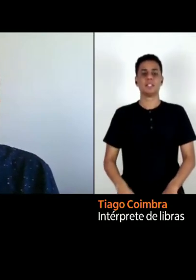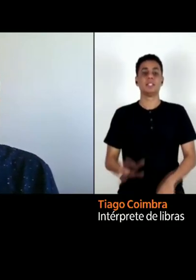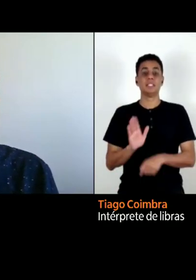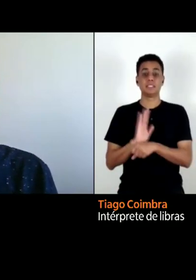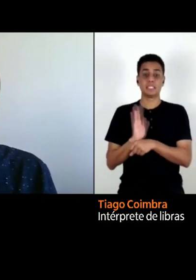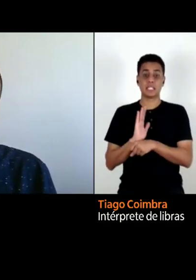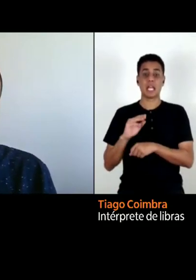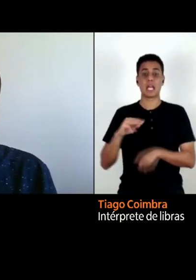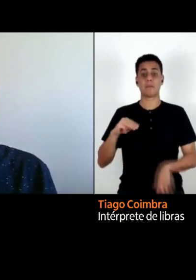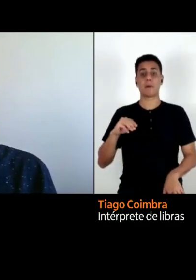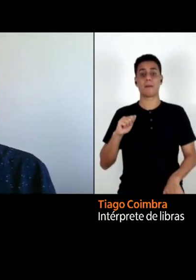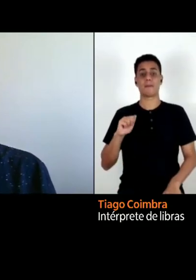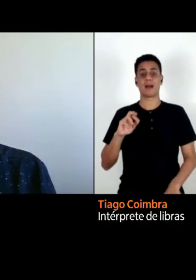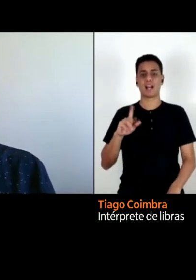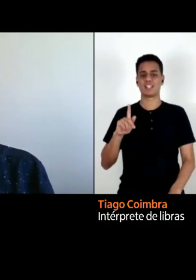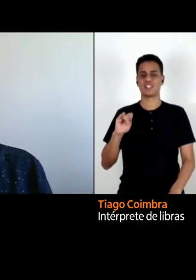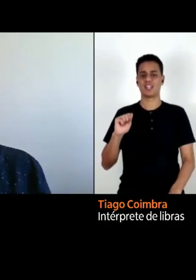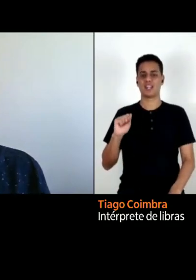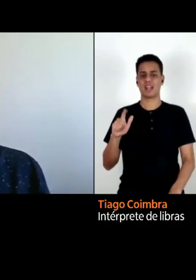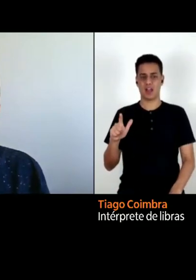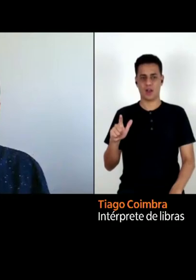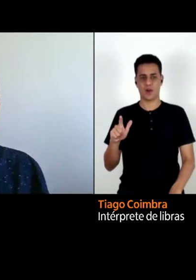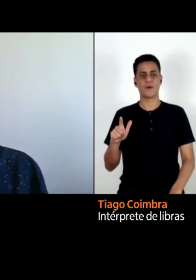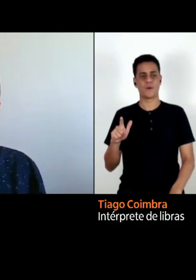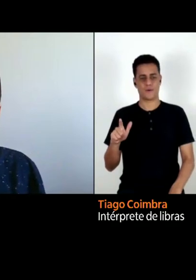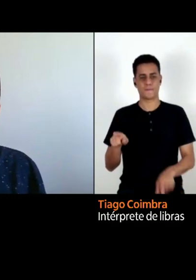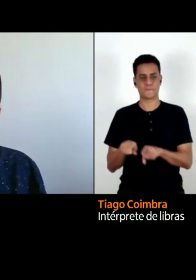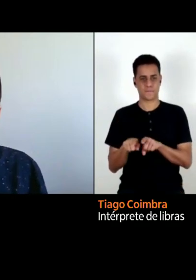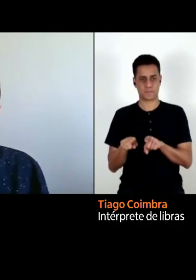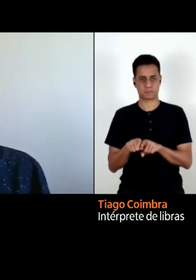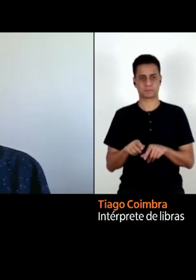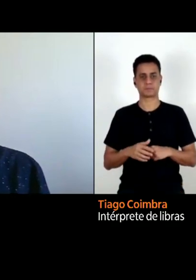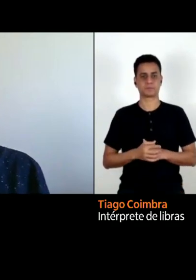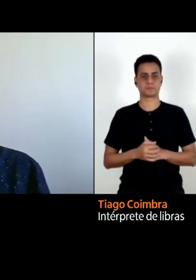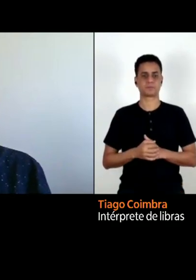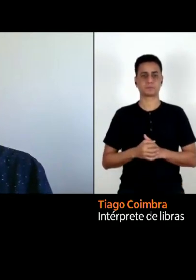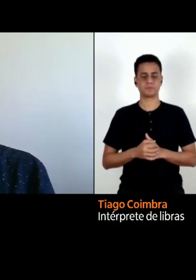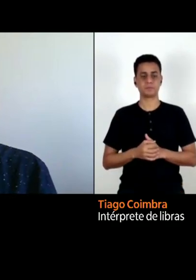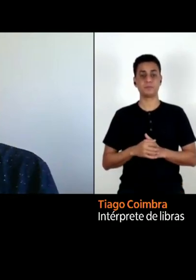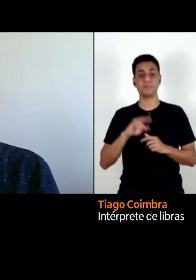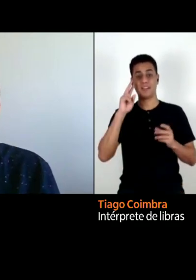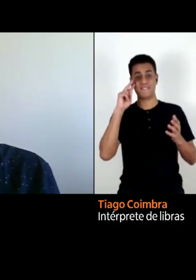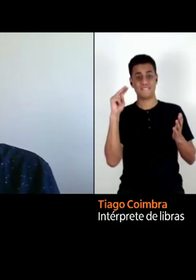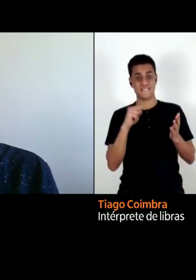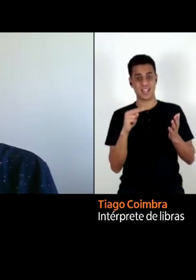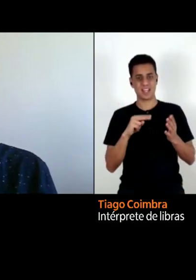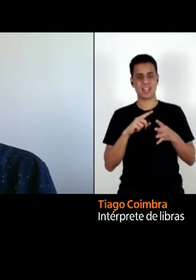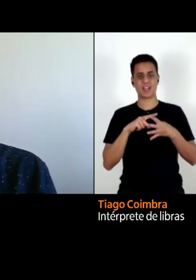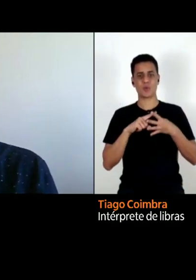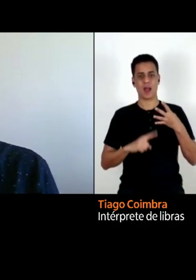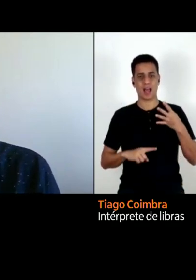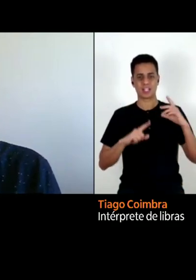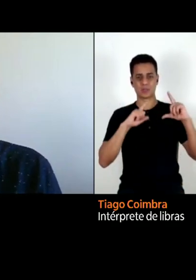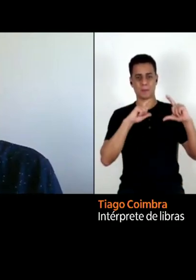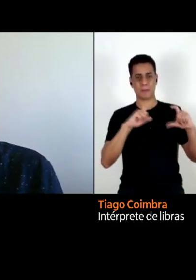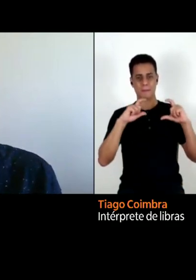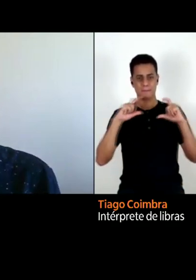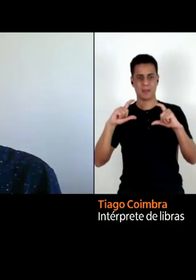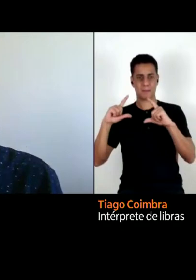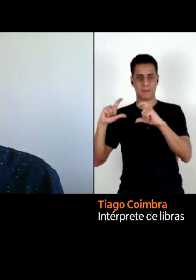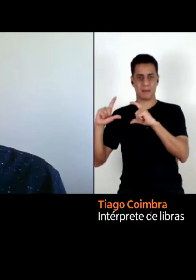e videoinstalações. Ilustrar com quatro imagens de obras nacionais é